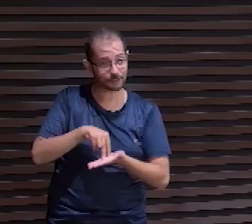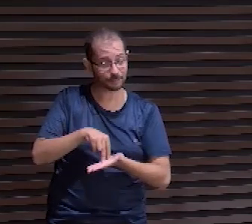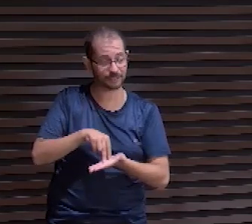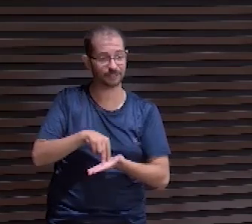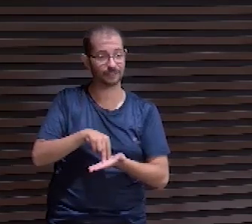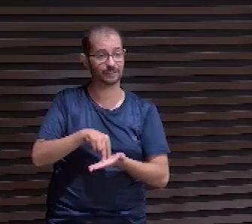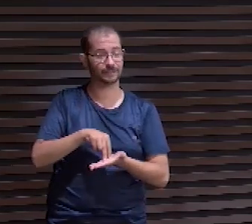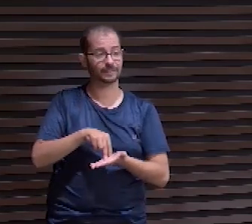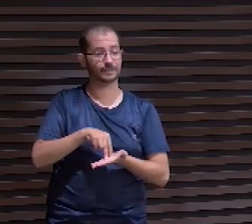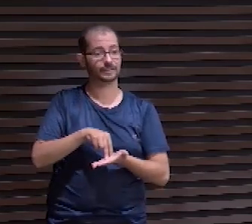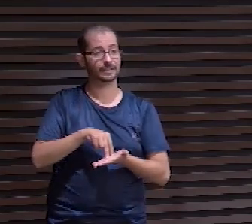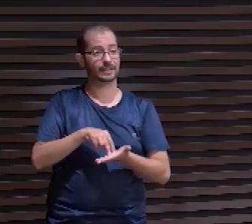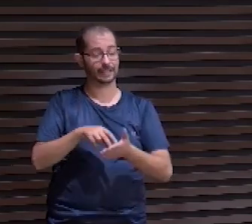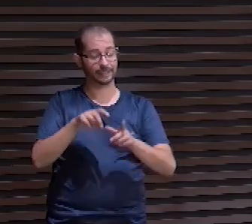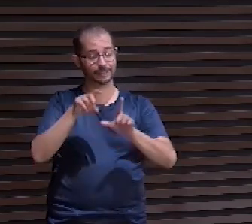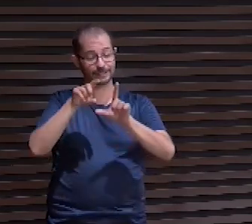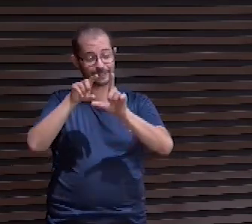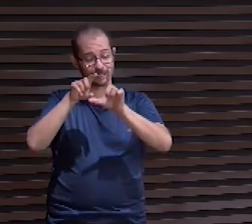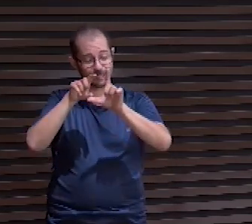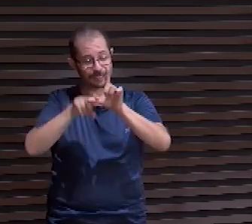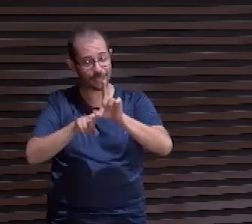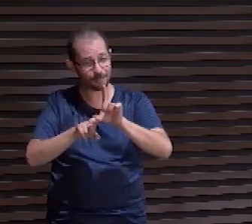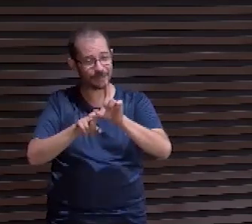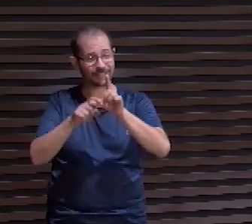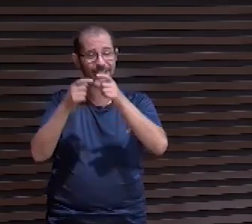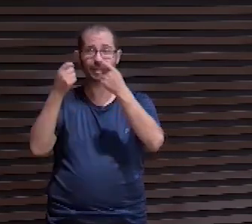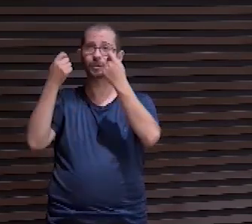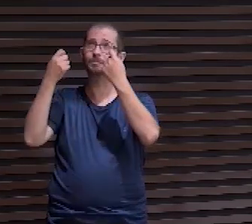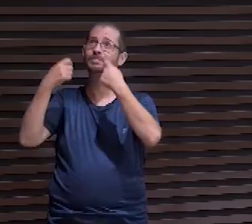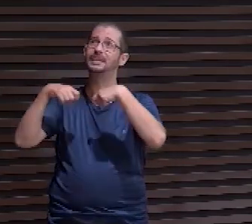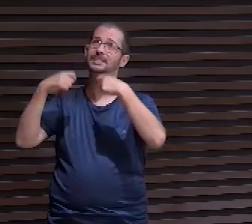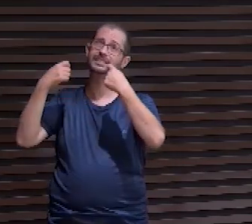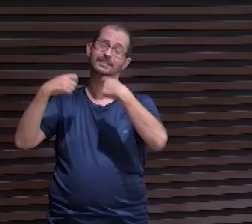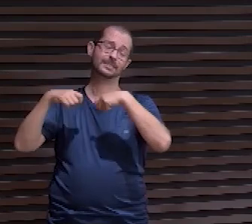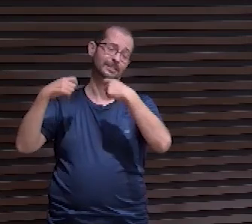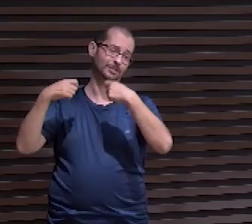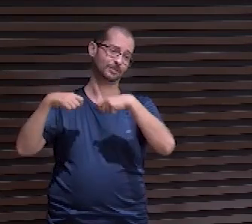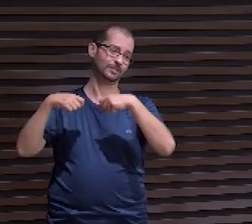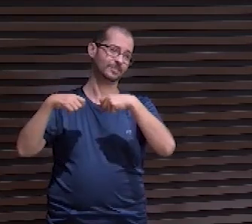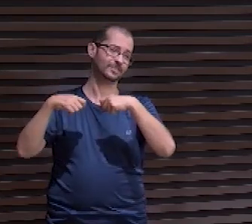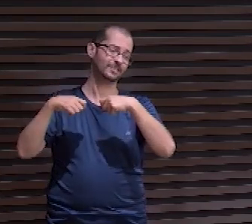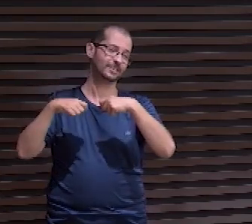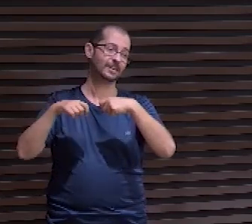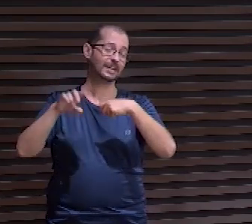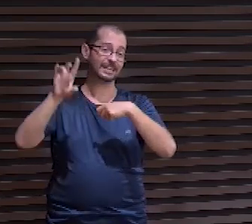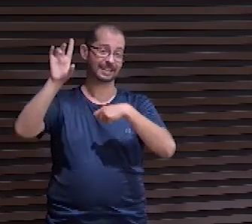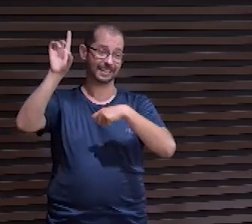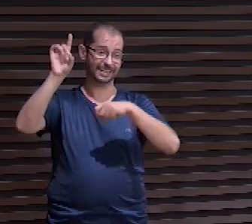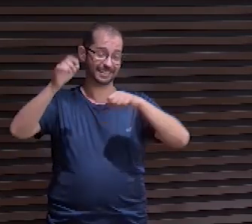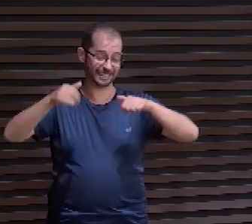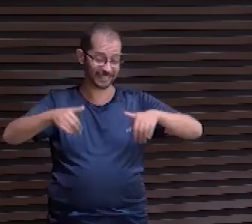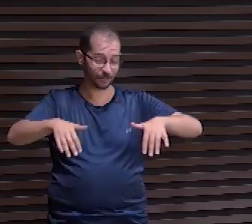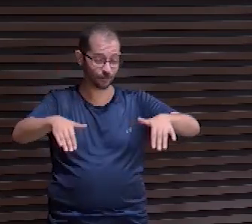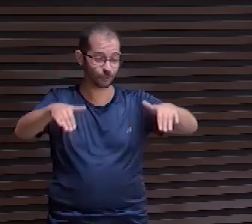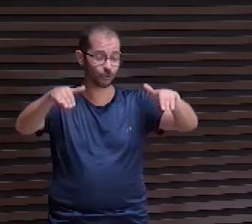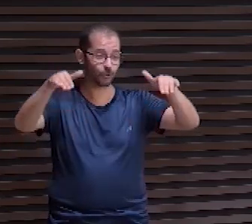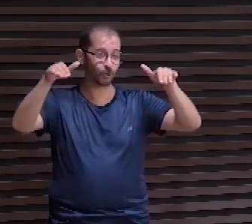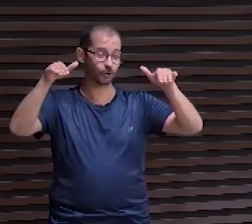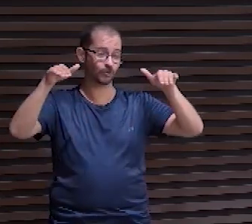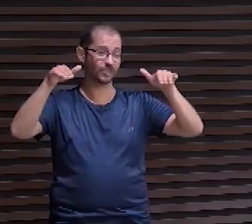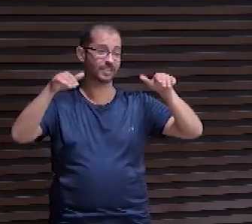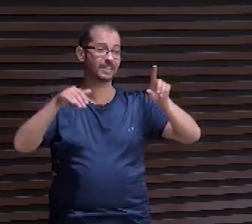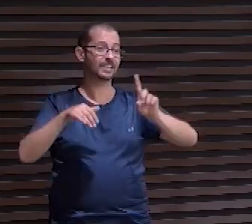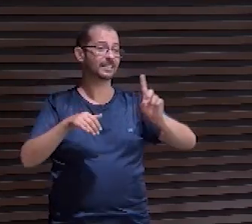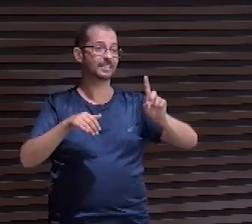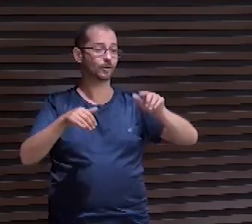e dependentes daquele que tem um trono. Não um trono